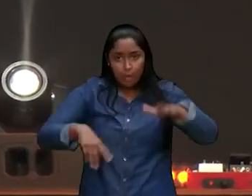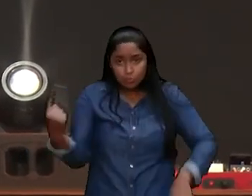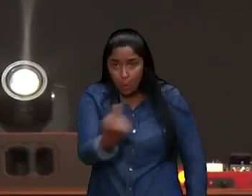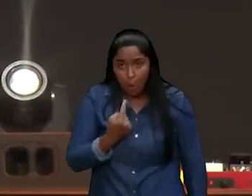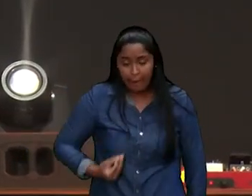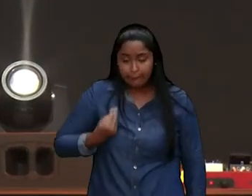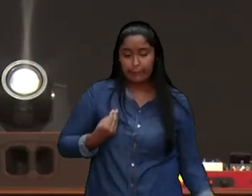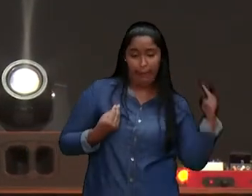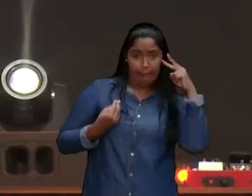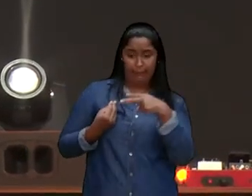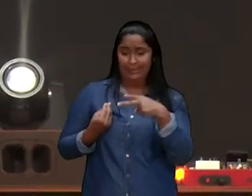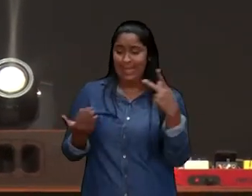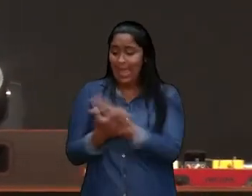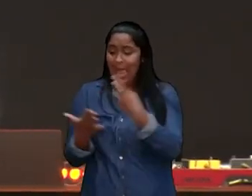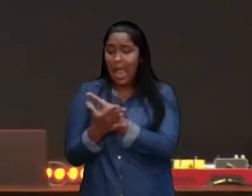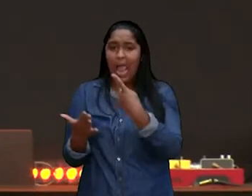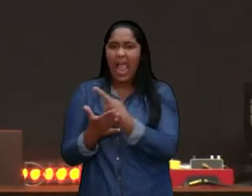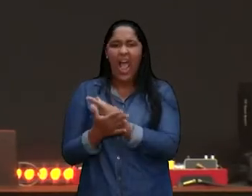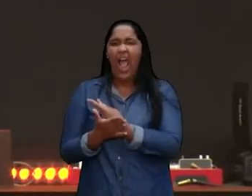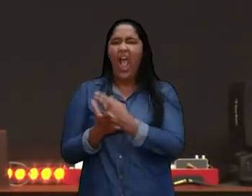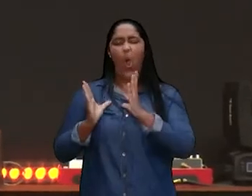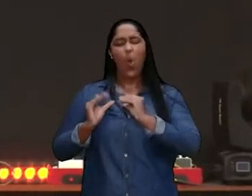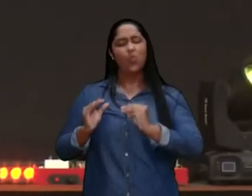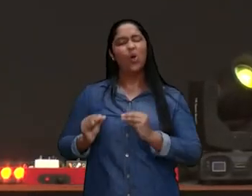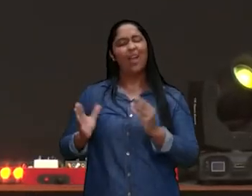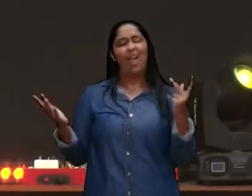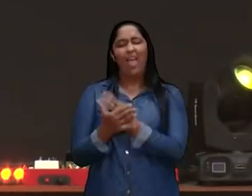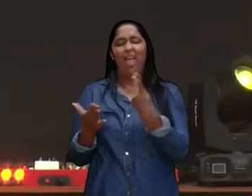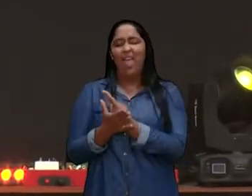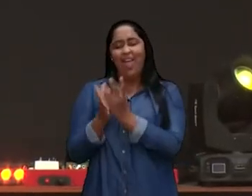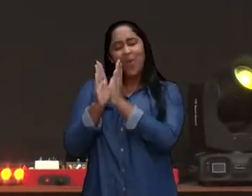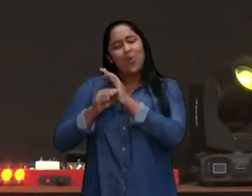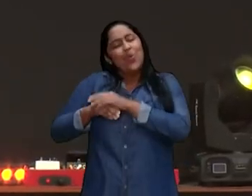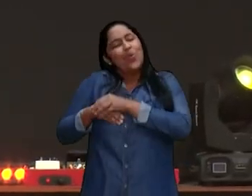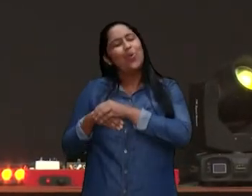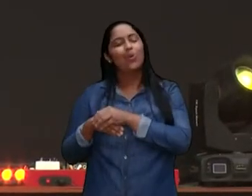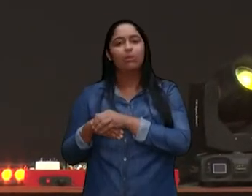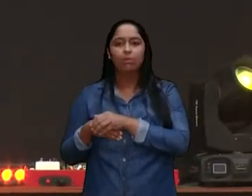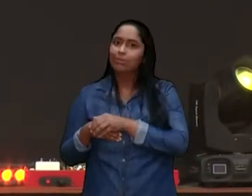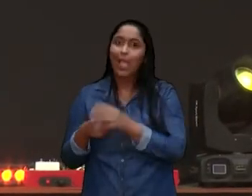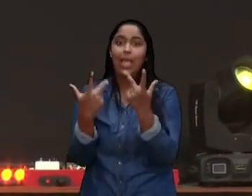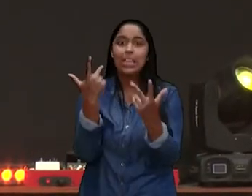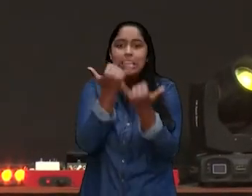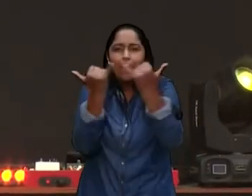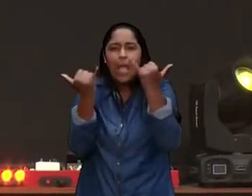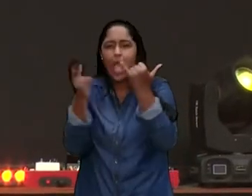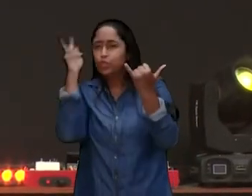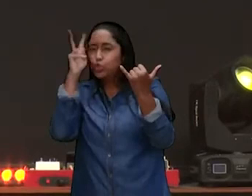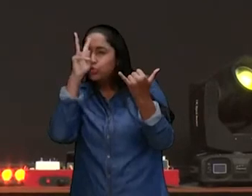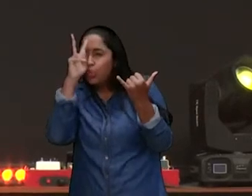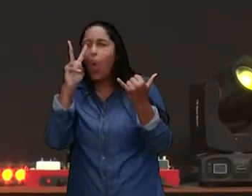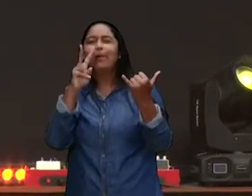gente às vezes não quer ver a realidade tem uma área na sua vida que tá curvada e tem uma hora da sua vida